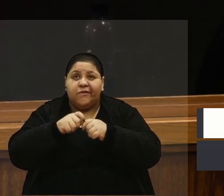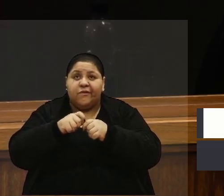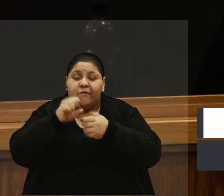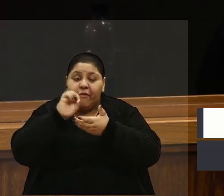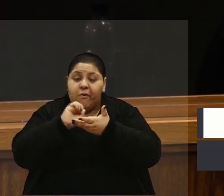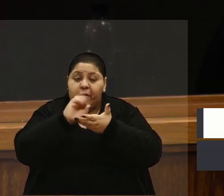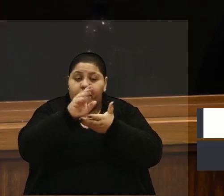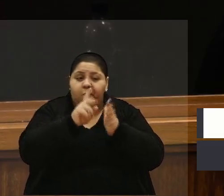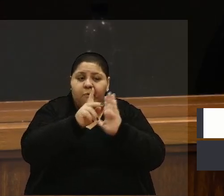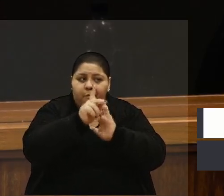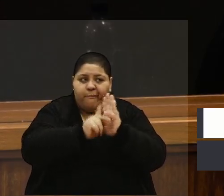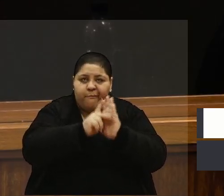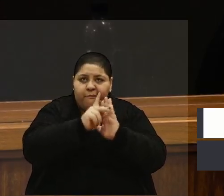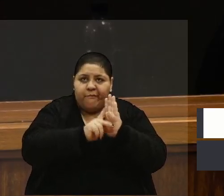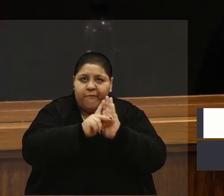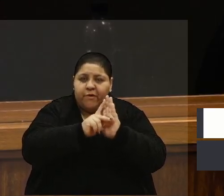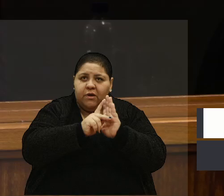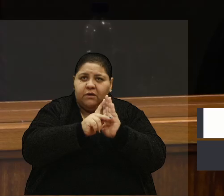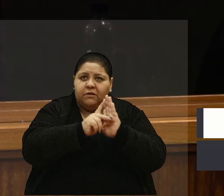a Câmara,